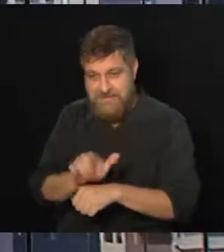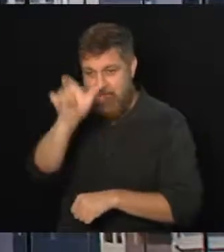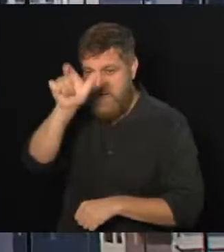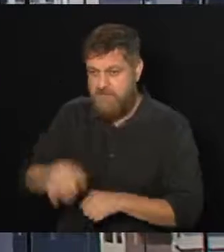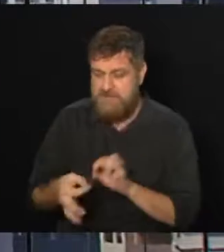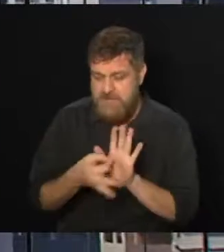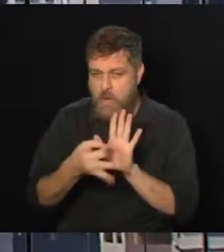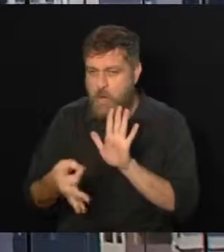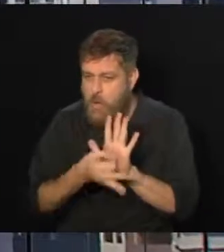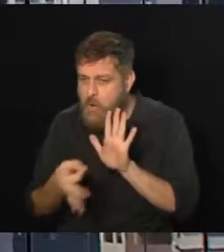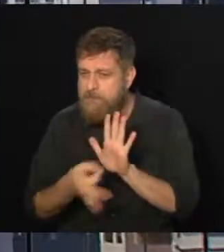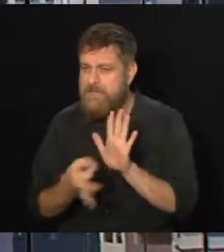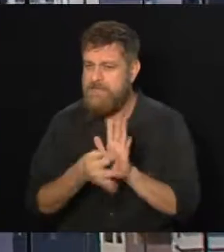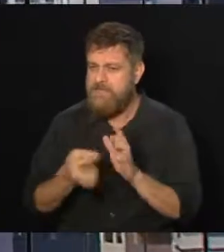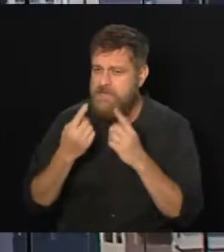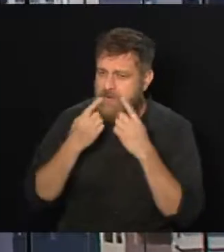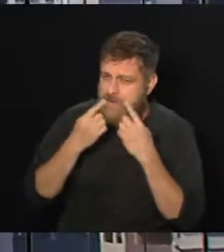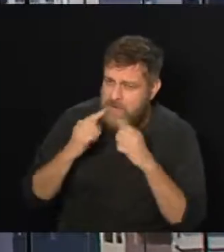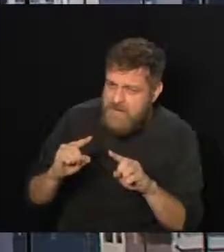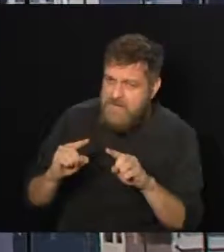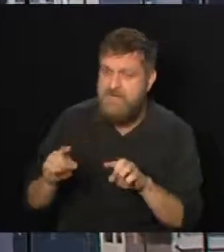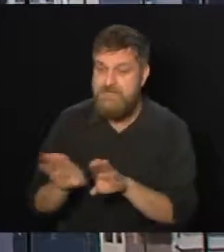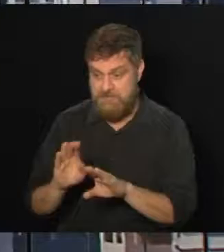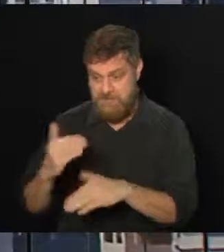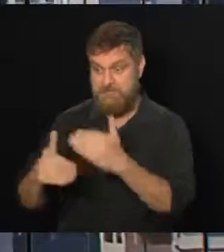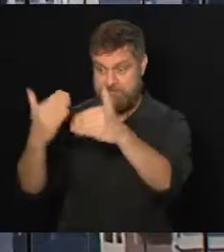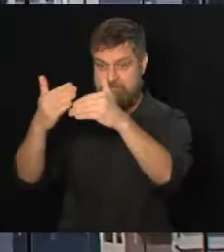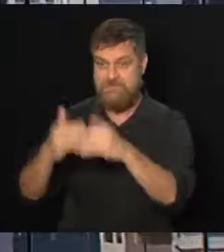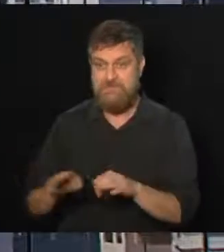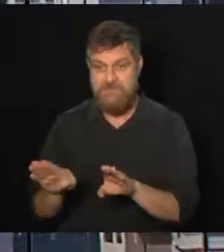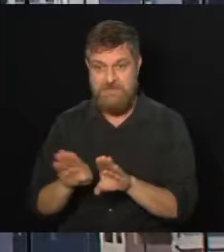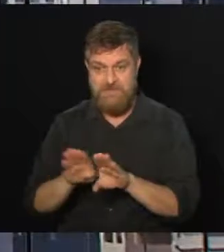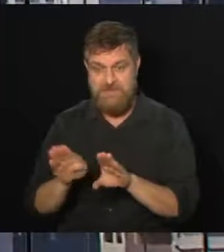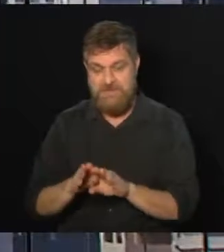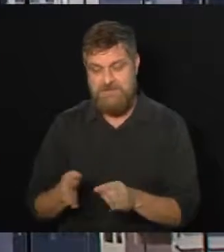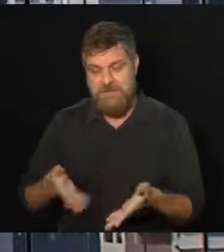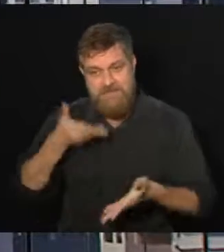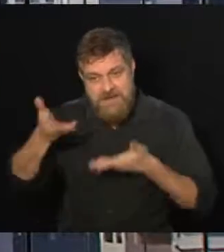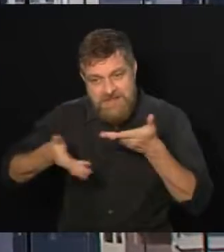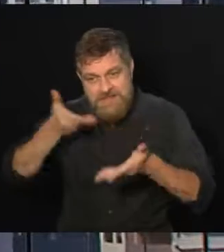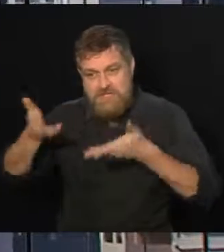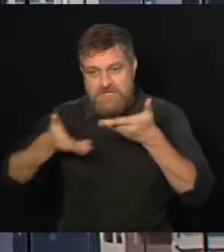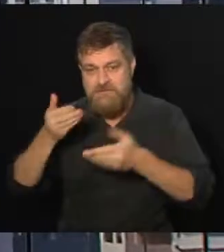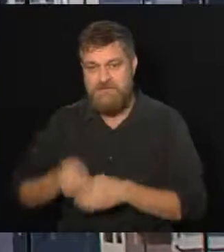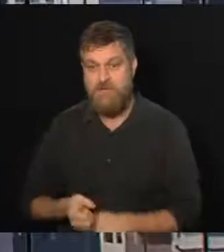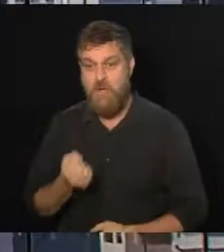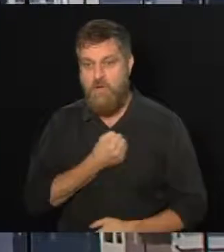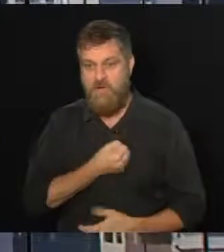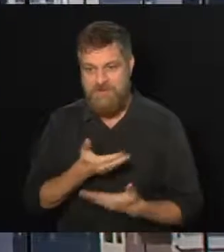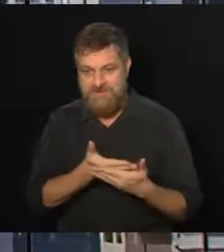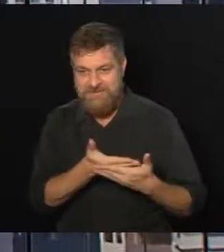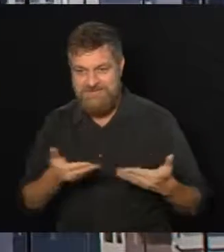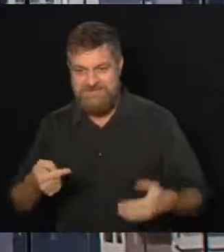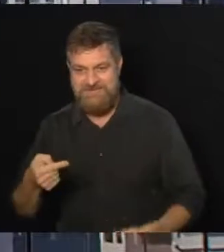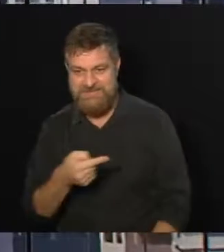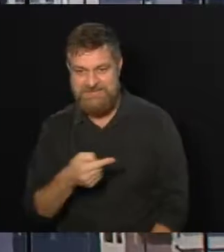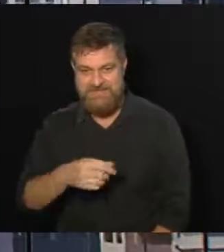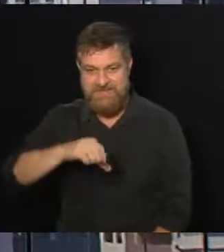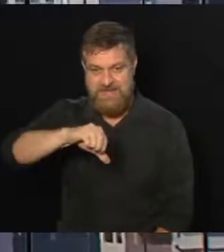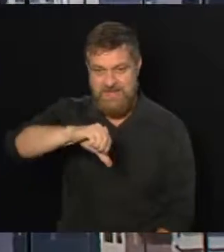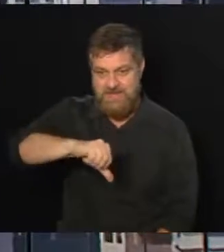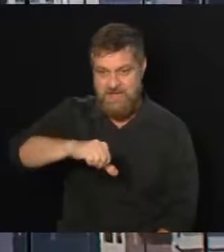mandar sugestões, comentários, críticas construtivas, elogios. Anote o número que está aí na sua tela,